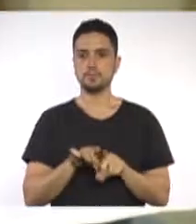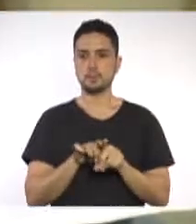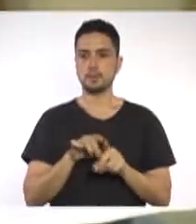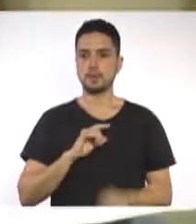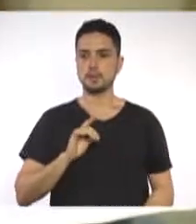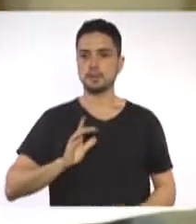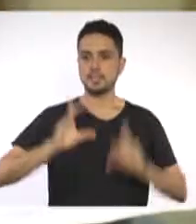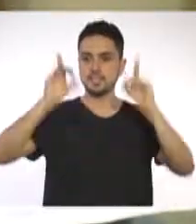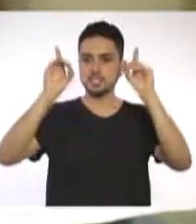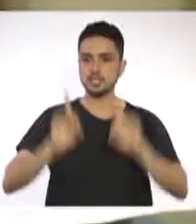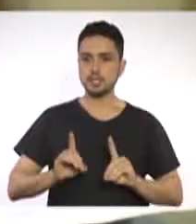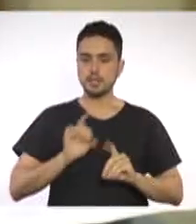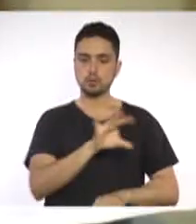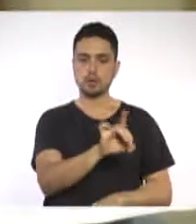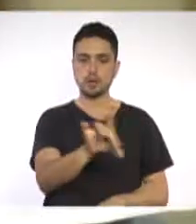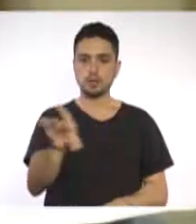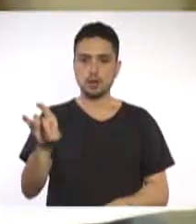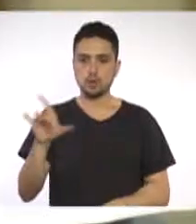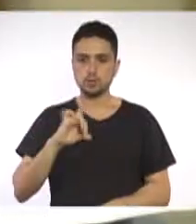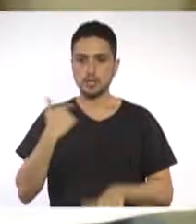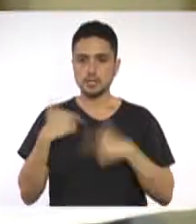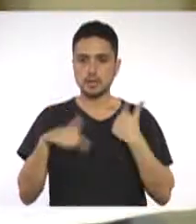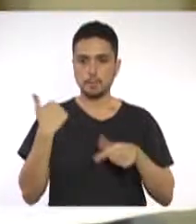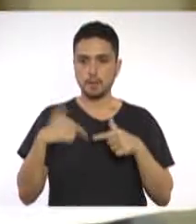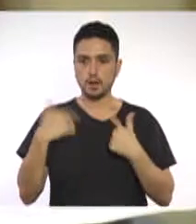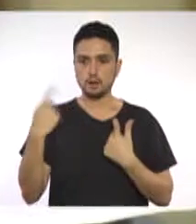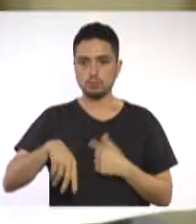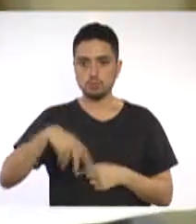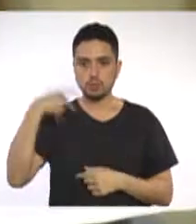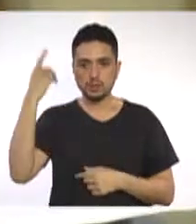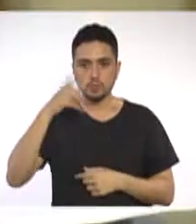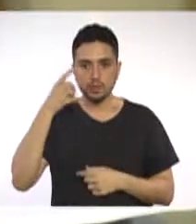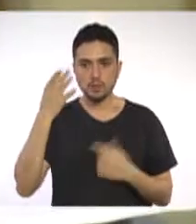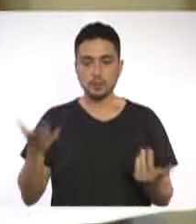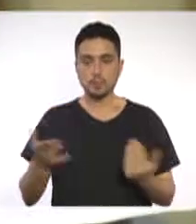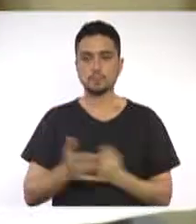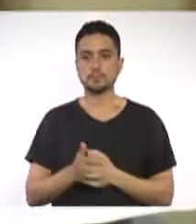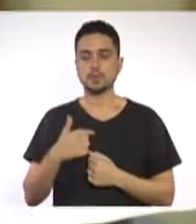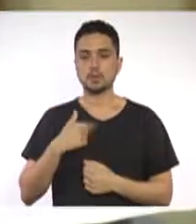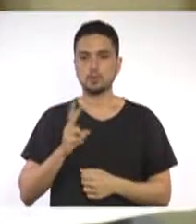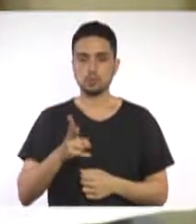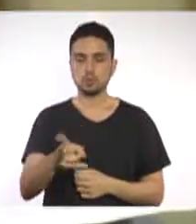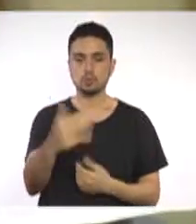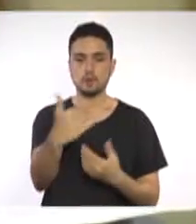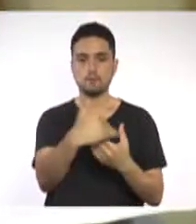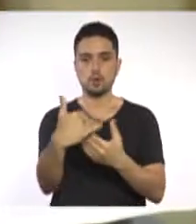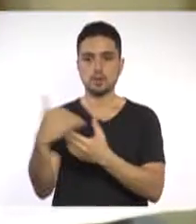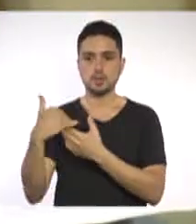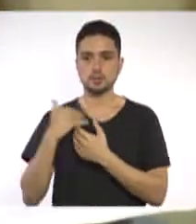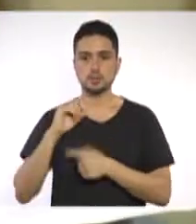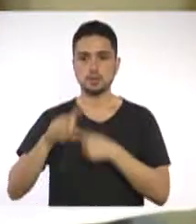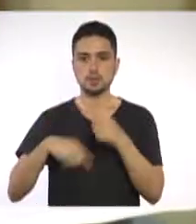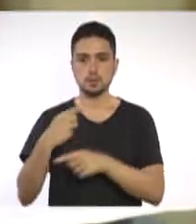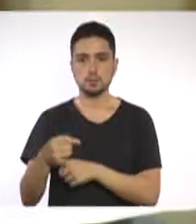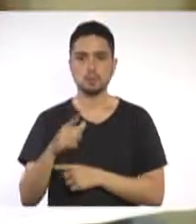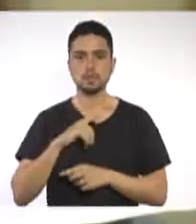nossos mandatos. Assim posto, vou proceder à votação para passar para o segundo